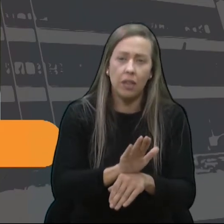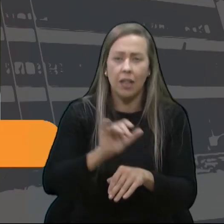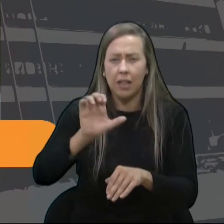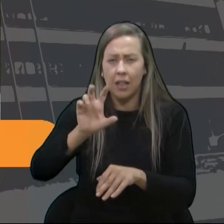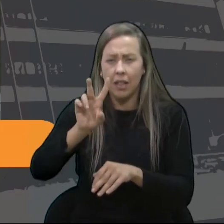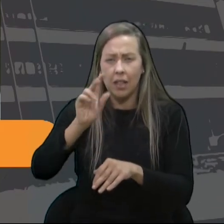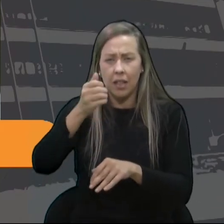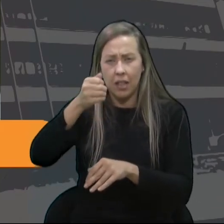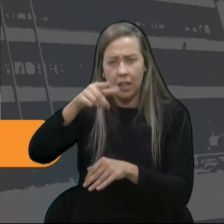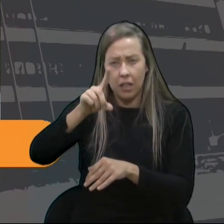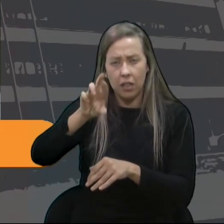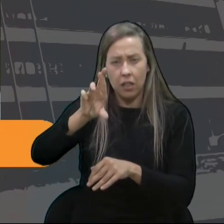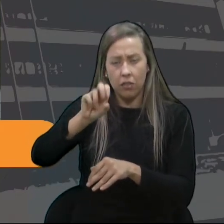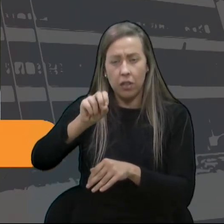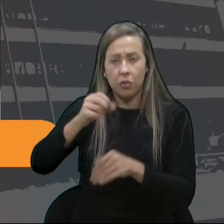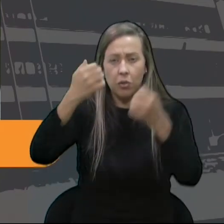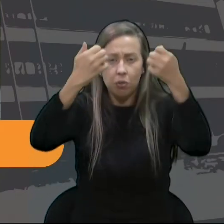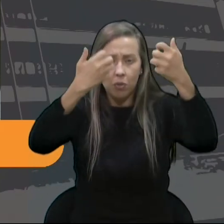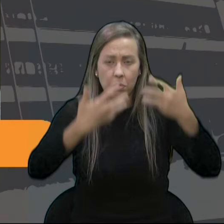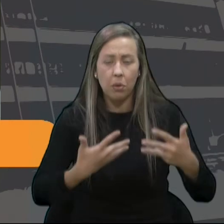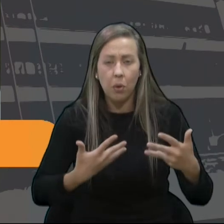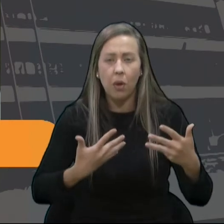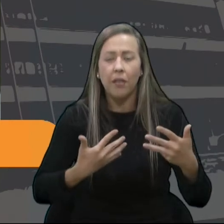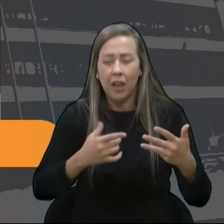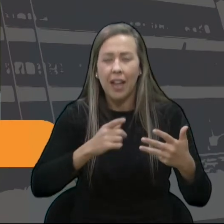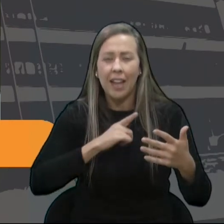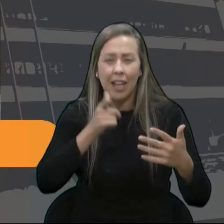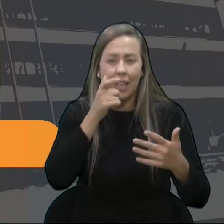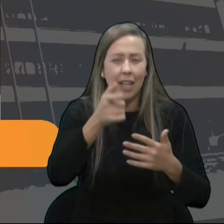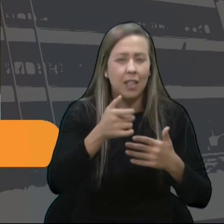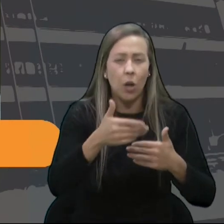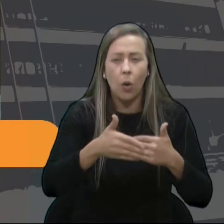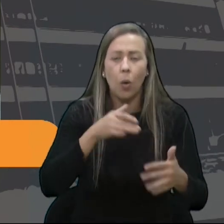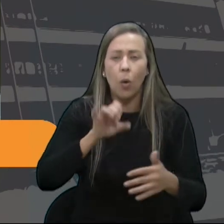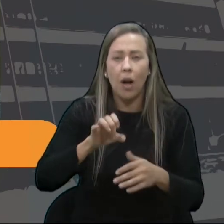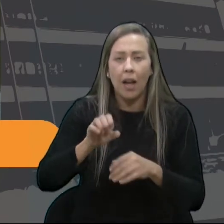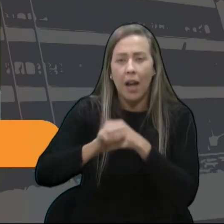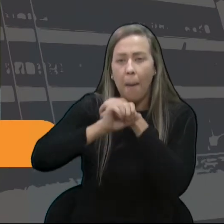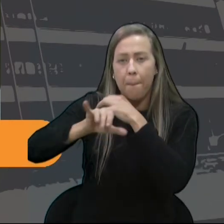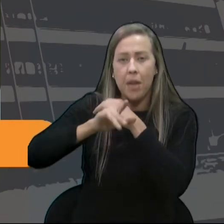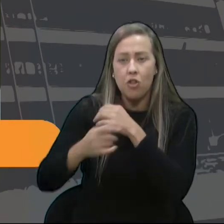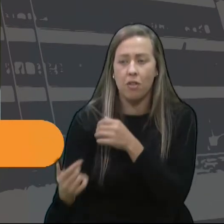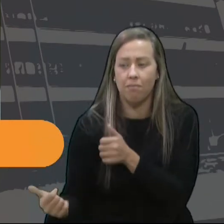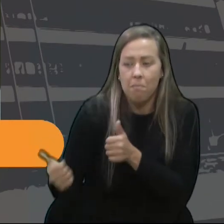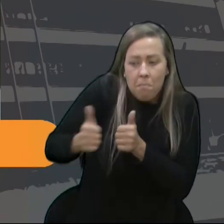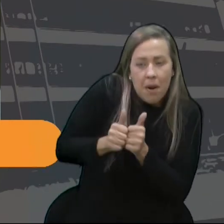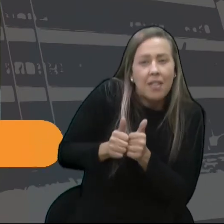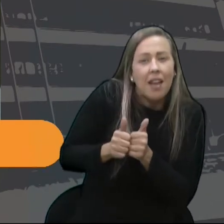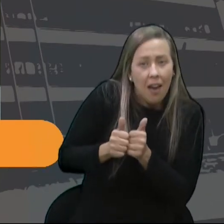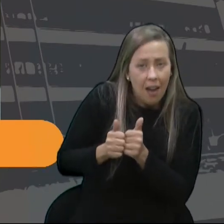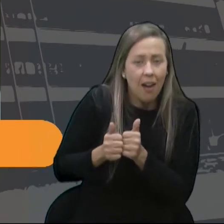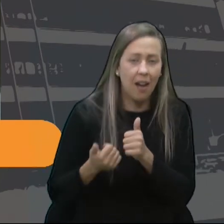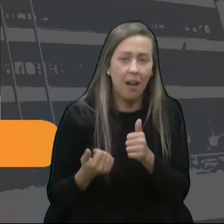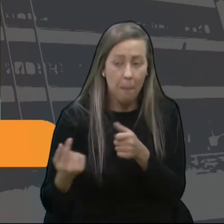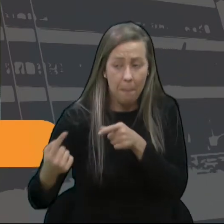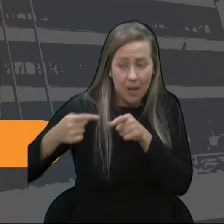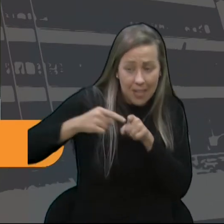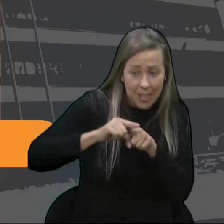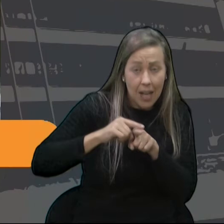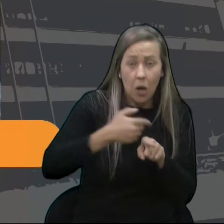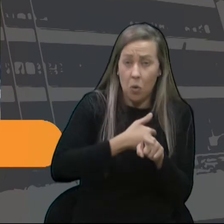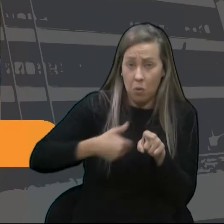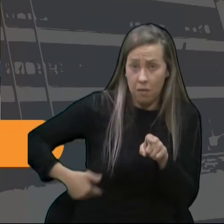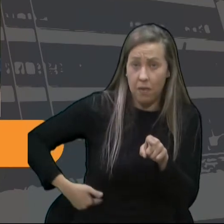há pouco esse desejo de qualquer governo de ter a imprensa ao seu lado, mas além da imprensa, o governo também quer